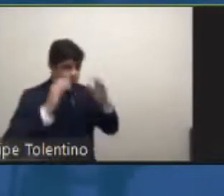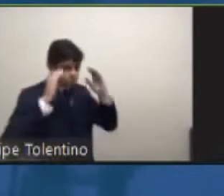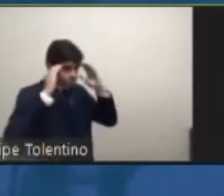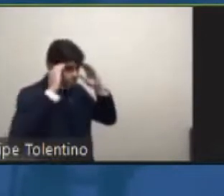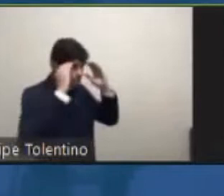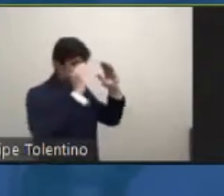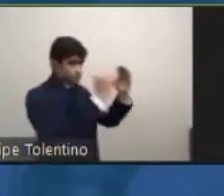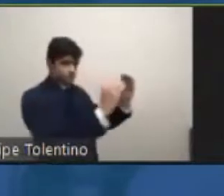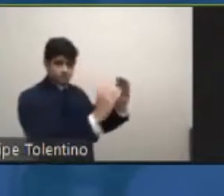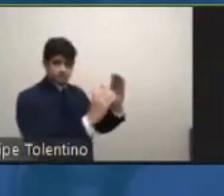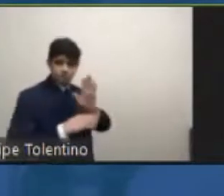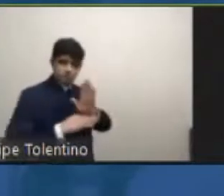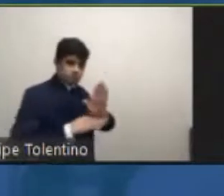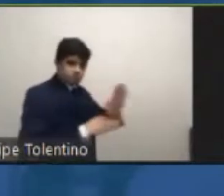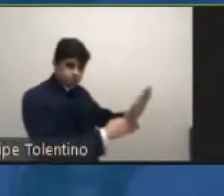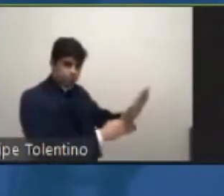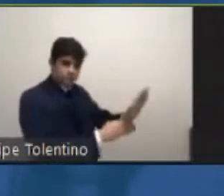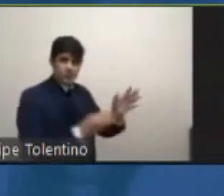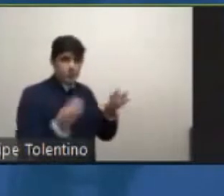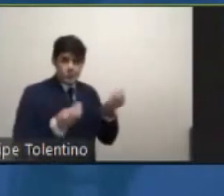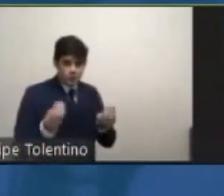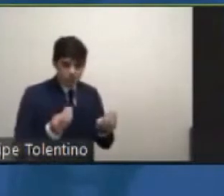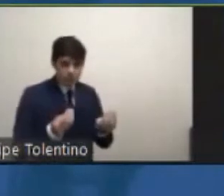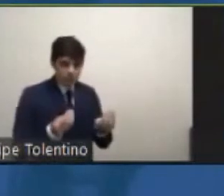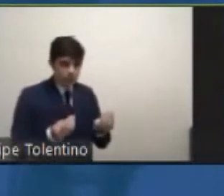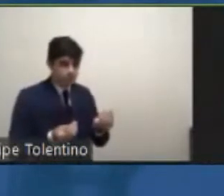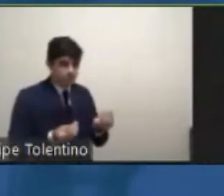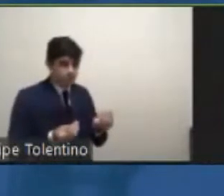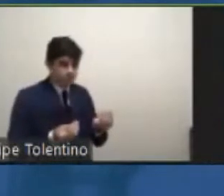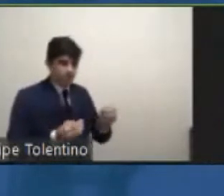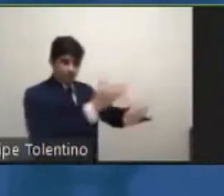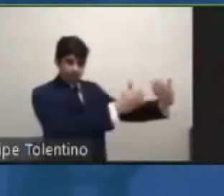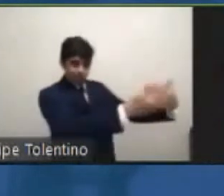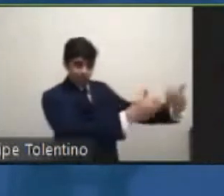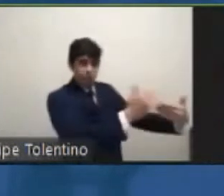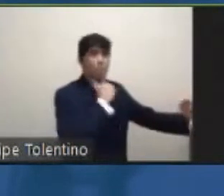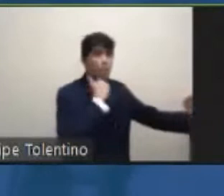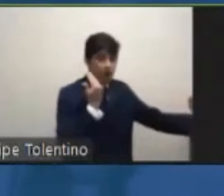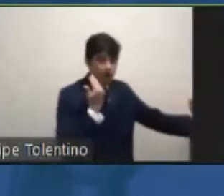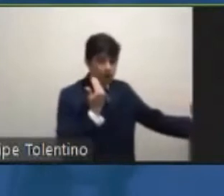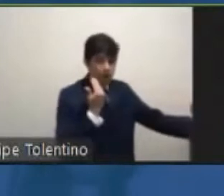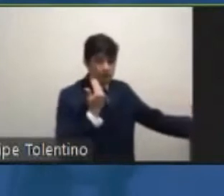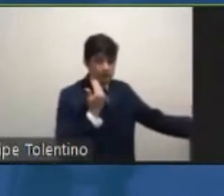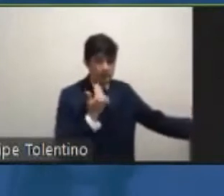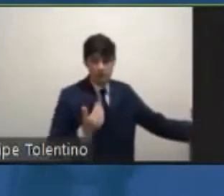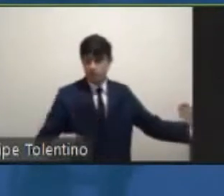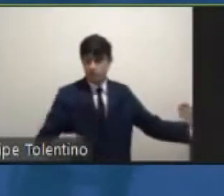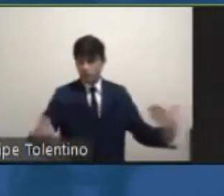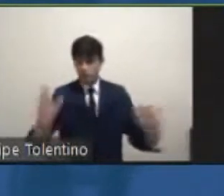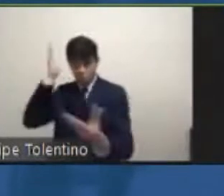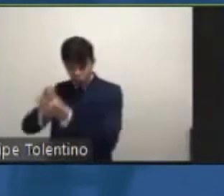foram absolvidos. Então, nós temos aí 2 exemplos dessas decisões do próprio CFM. Mas, ao passo que nós temos a Resolução